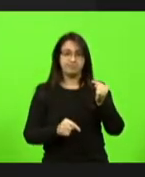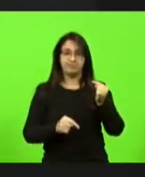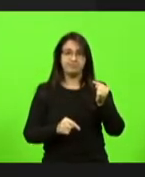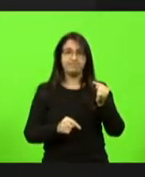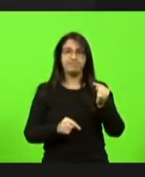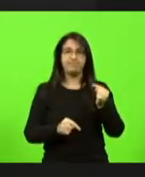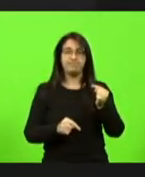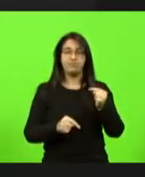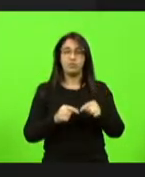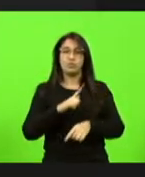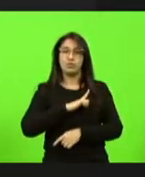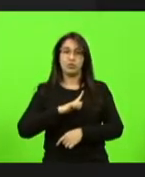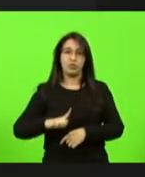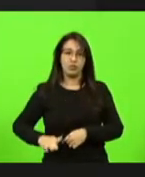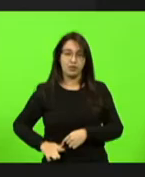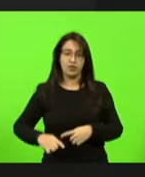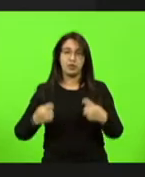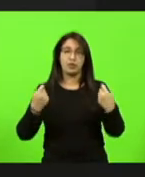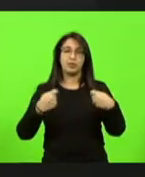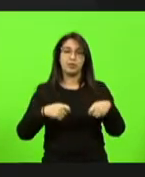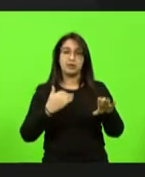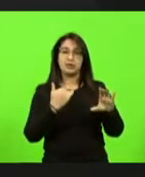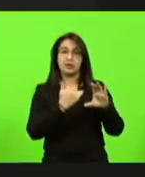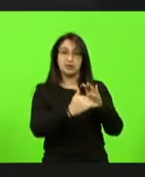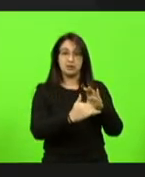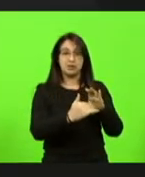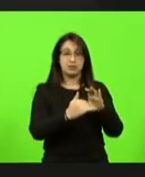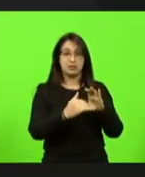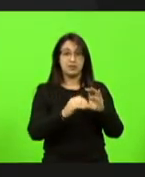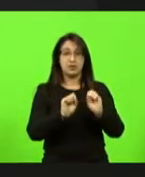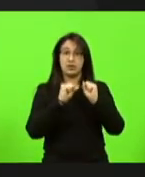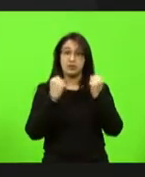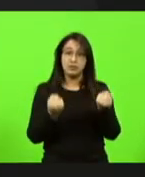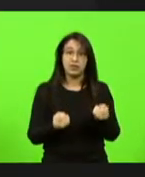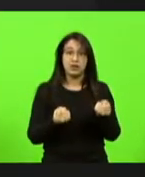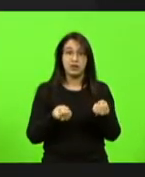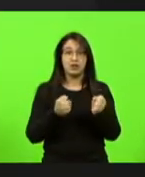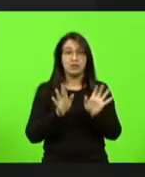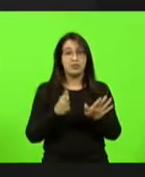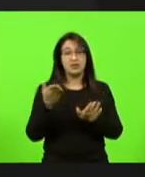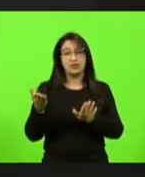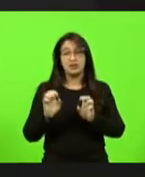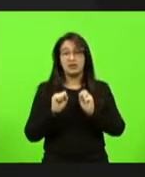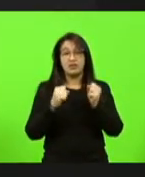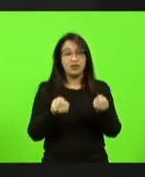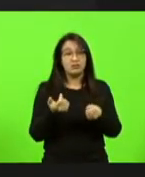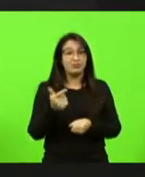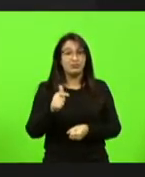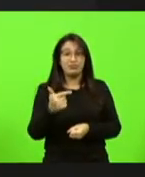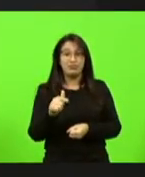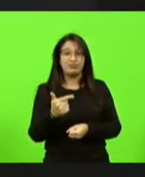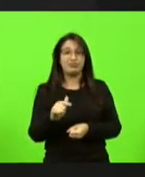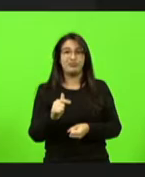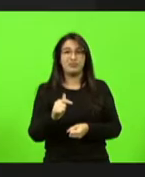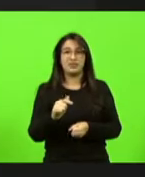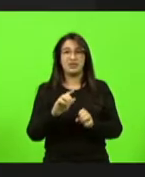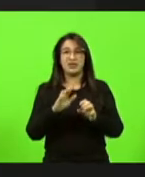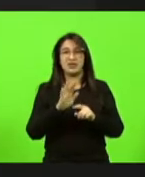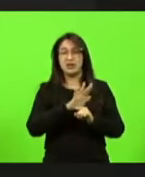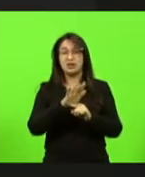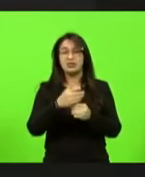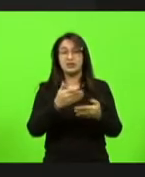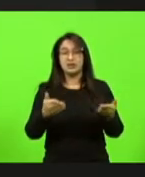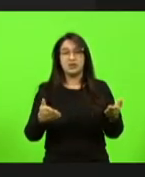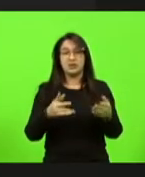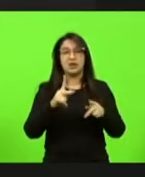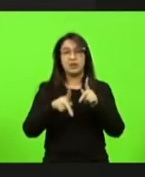do governo que deveria ter encaminhado ou defendido, mostrado, ó, eu defendi no Confas para que todos tivessem a oportunidade de parcelar os